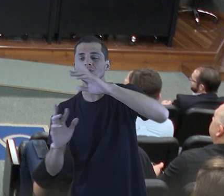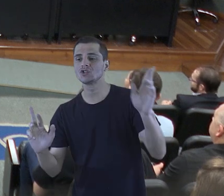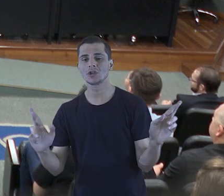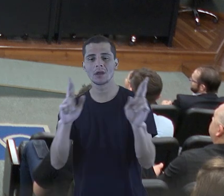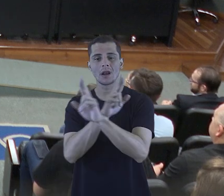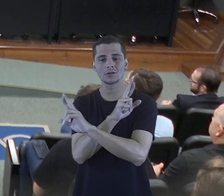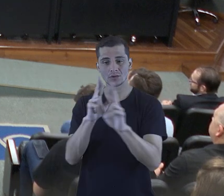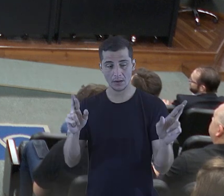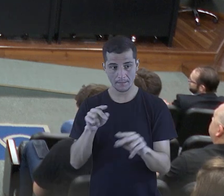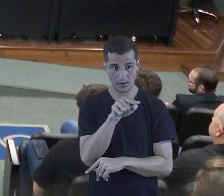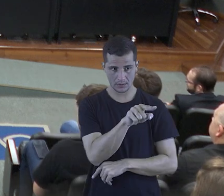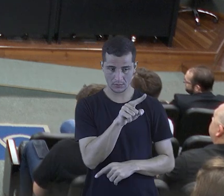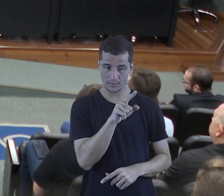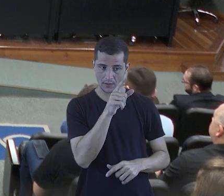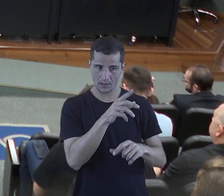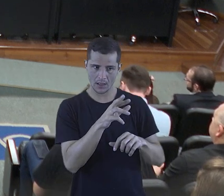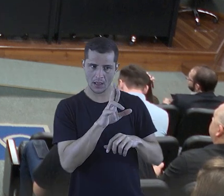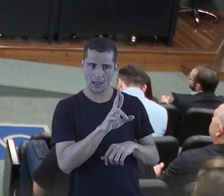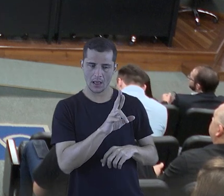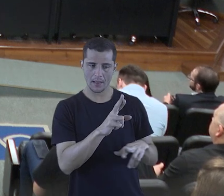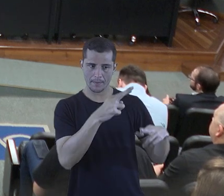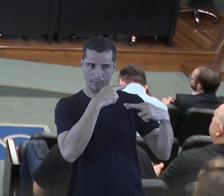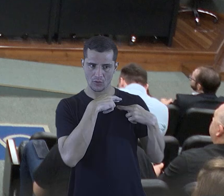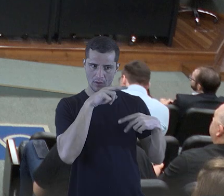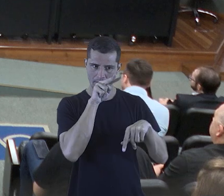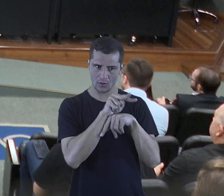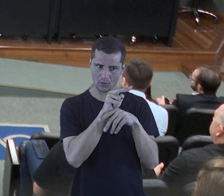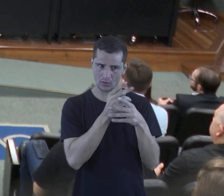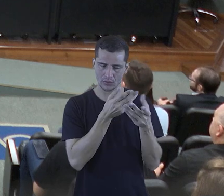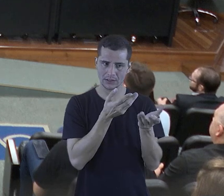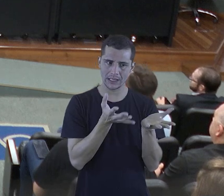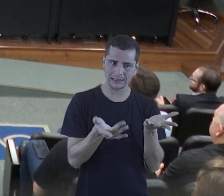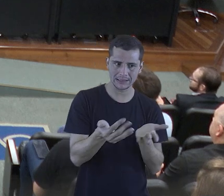controlador, que é a Assembleia, e a ANPD.